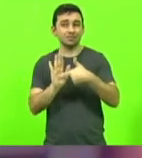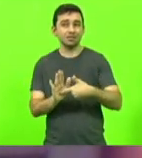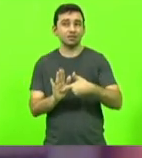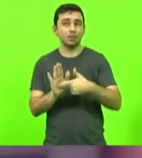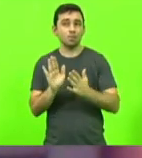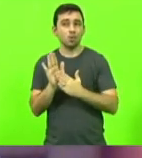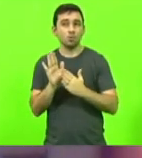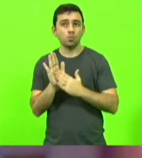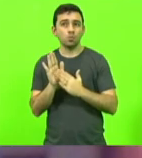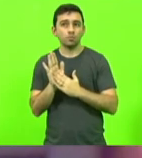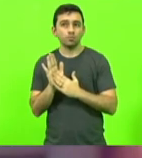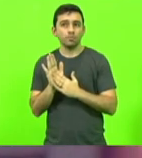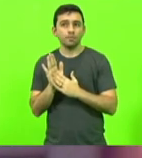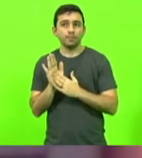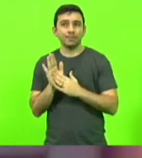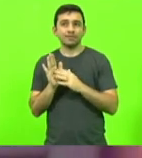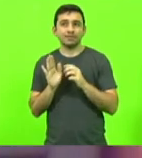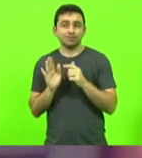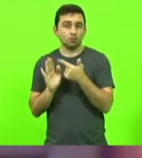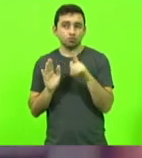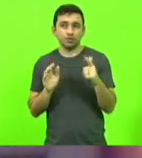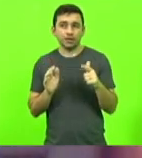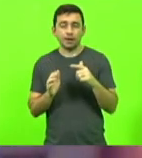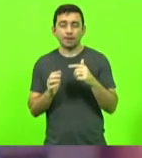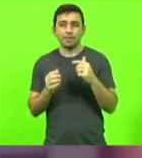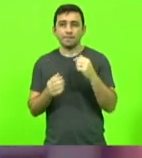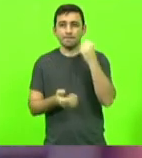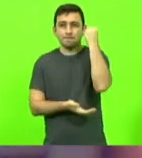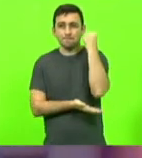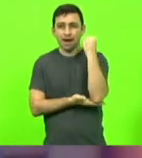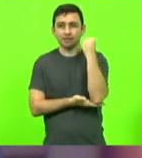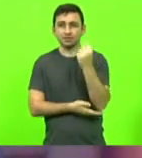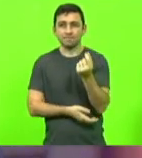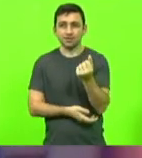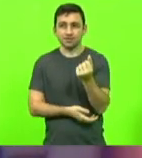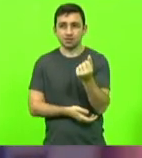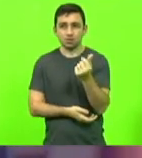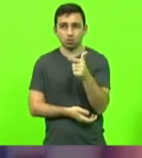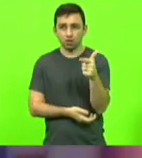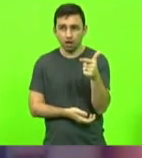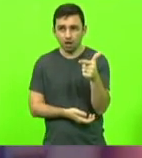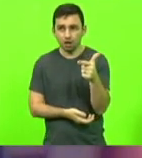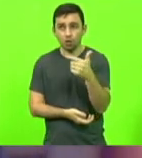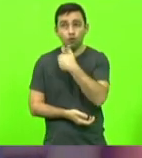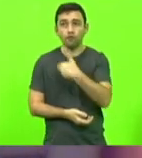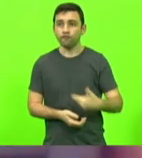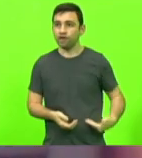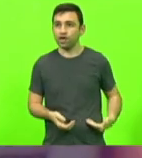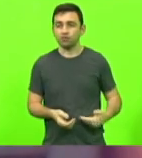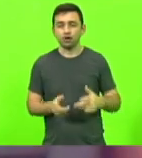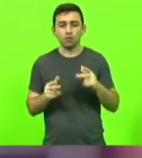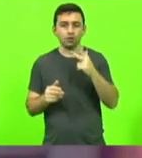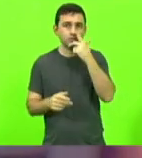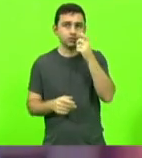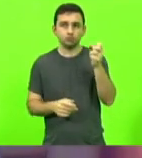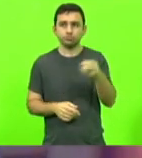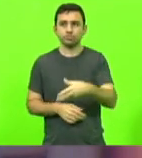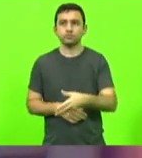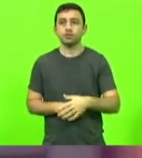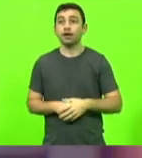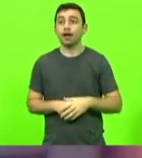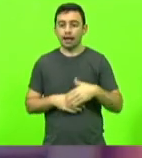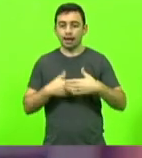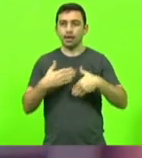proposta que não tem sustentação financeira, o governo põe no lixo e a carreira fica